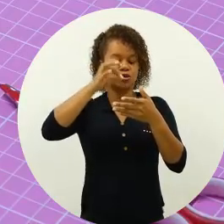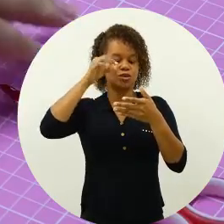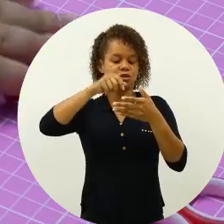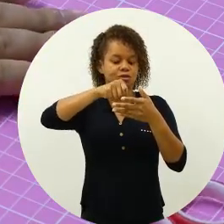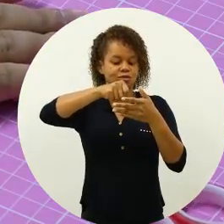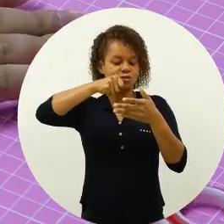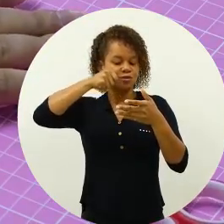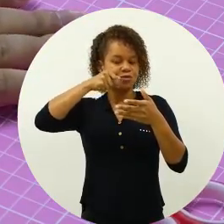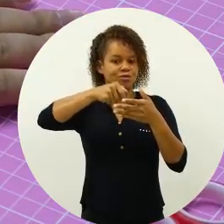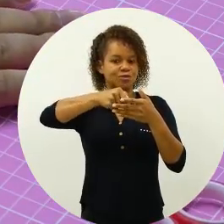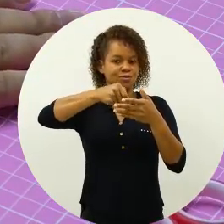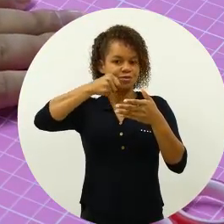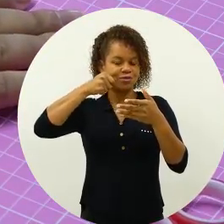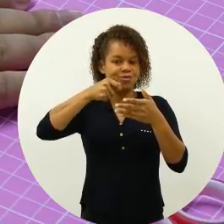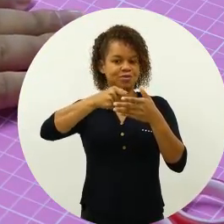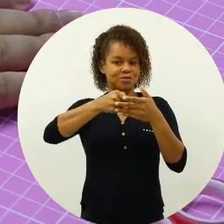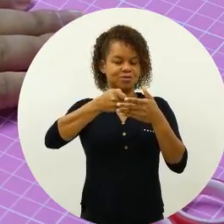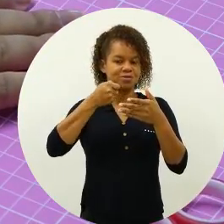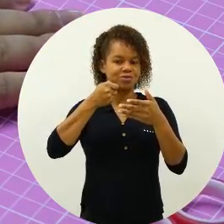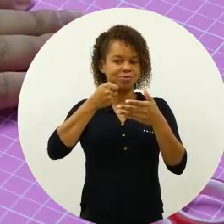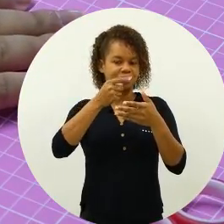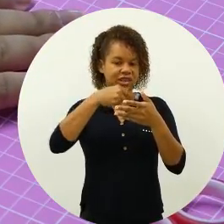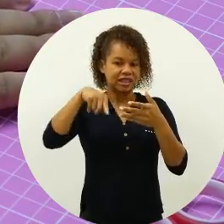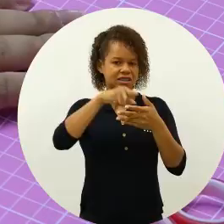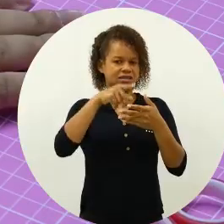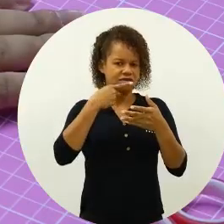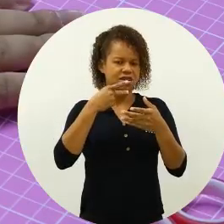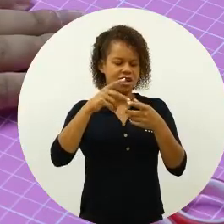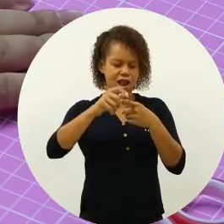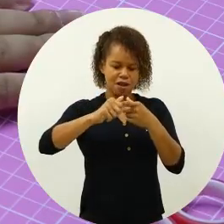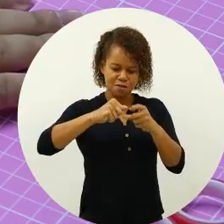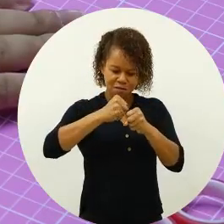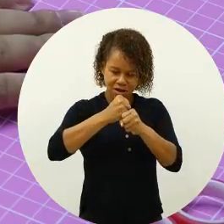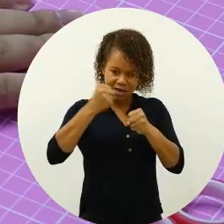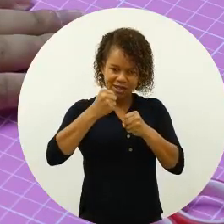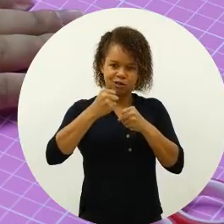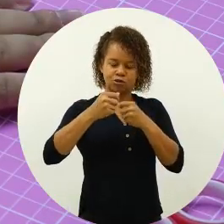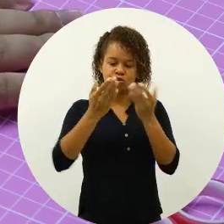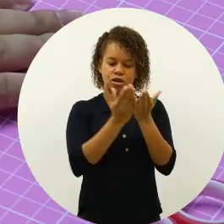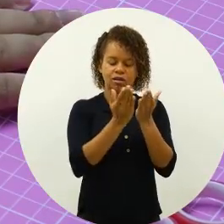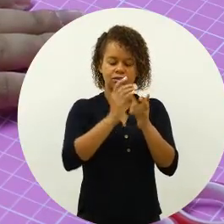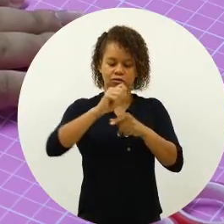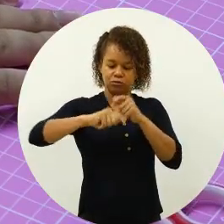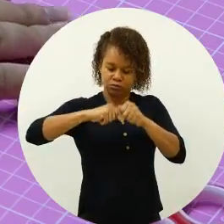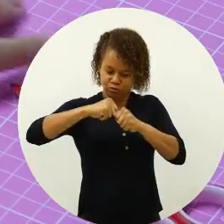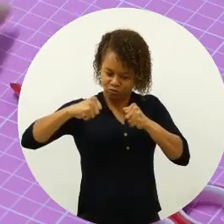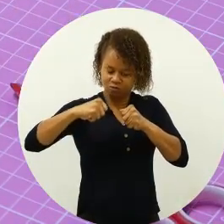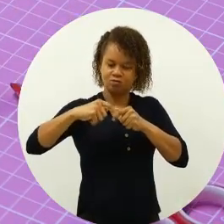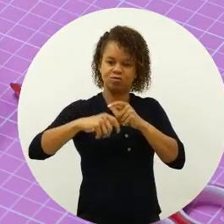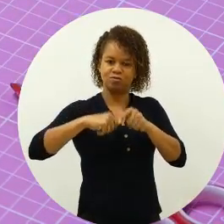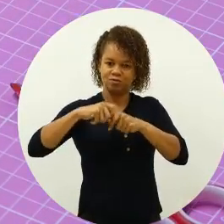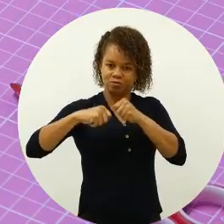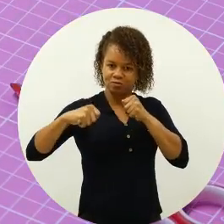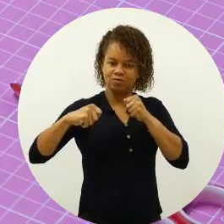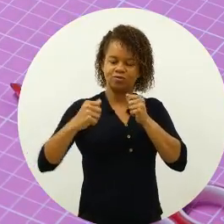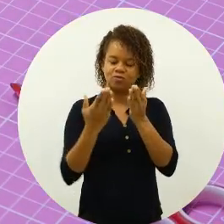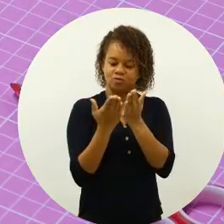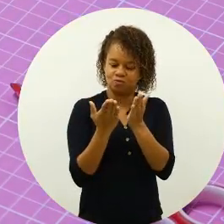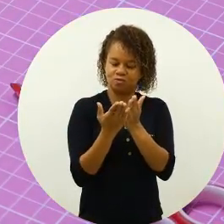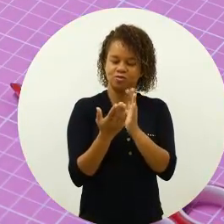puxando, tá? E ela vai amarrando os cadernos.